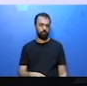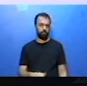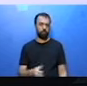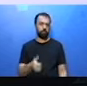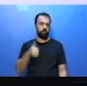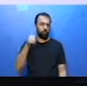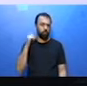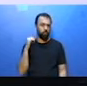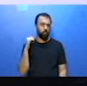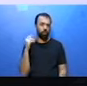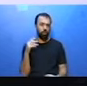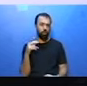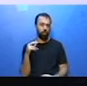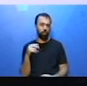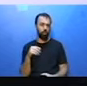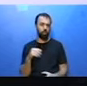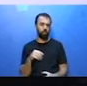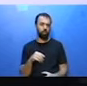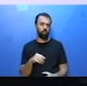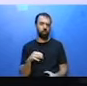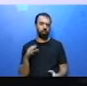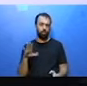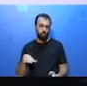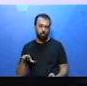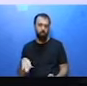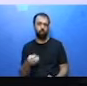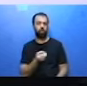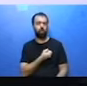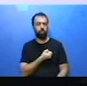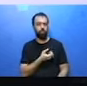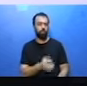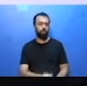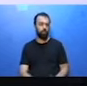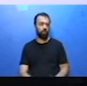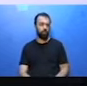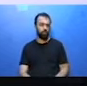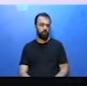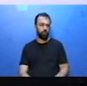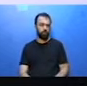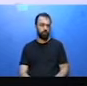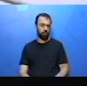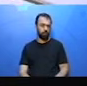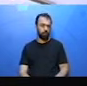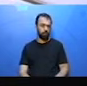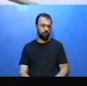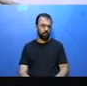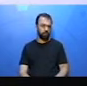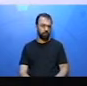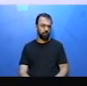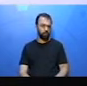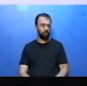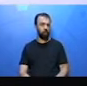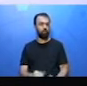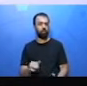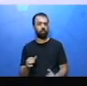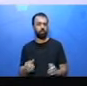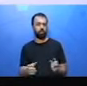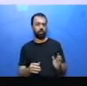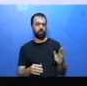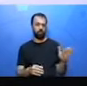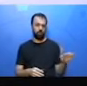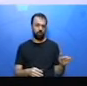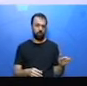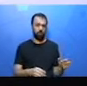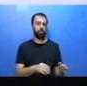só mandei para trás diminuir o meu número tá então é uma subtração eu vou sair do